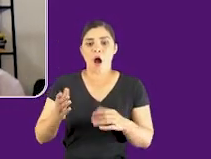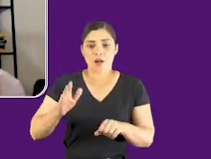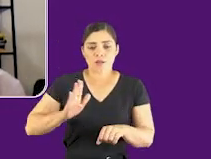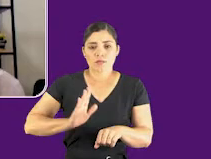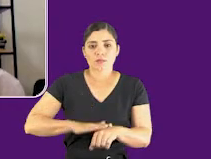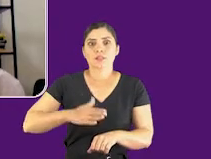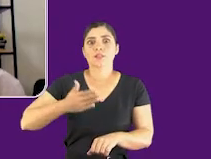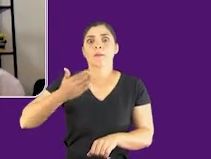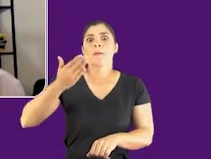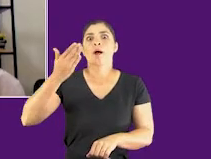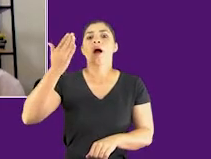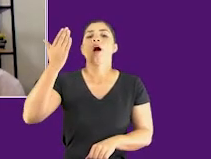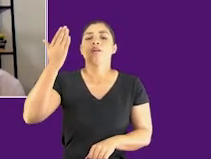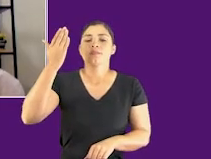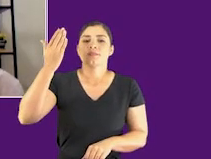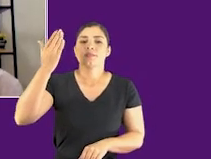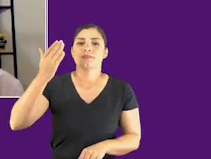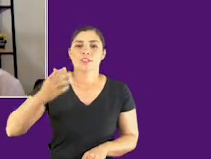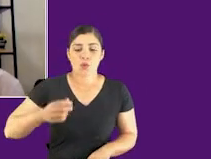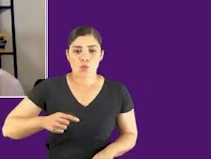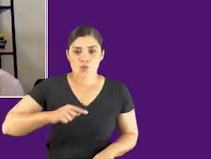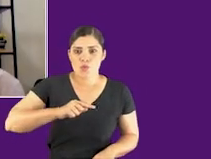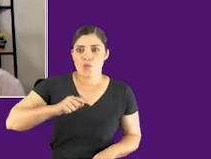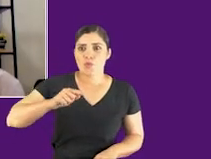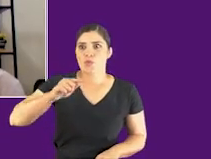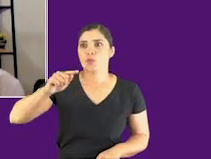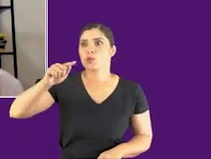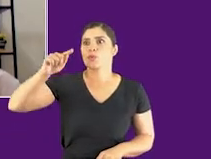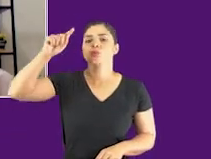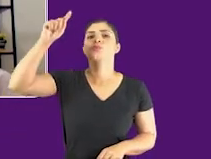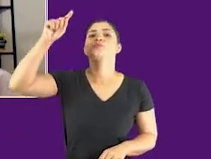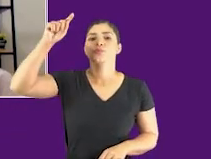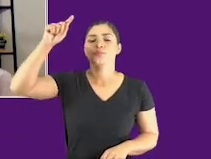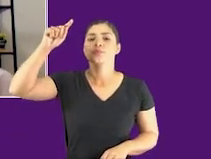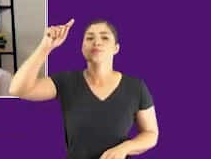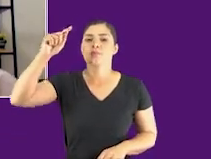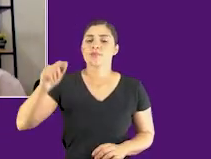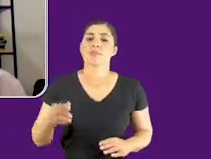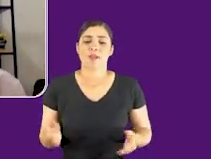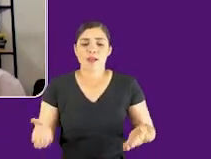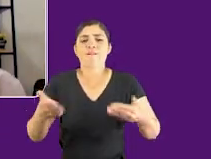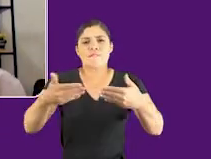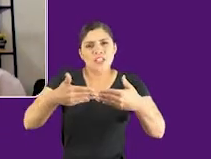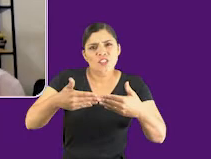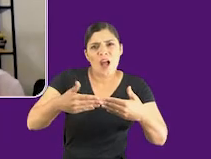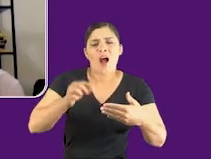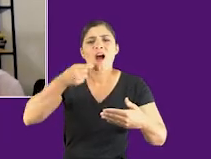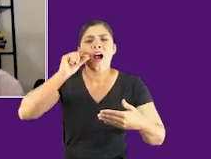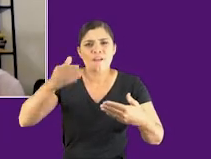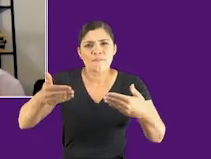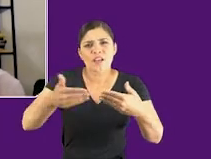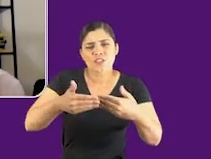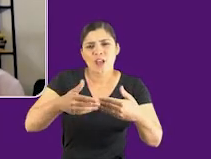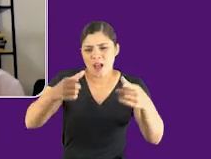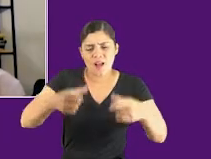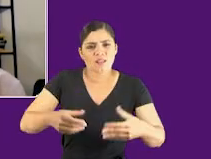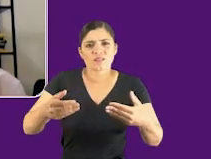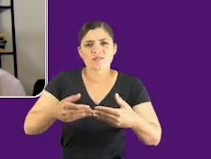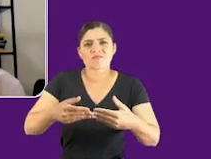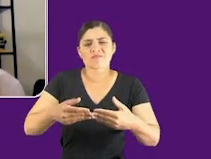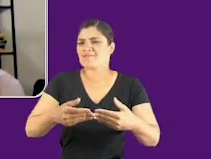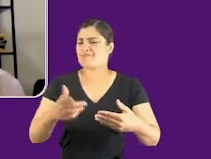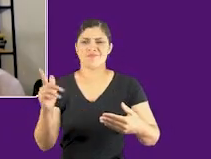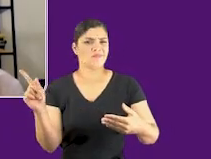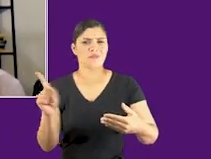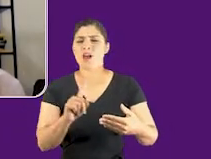subiram para 40 grande e chegaram até compensar muitas coisas da política agora isso não quer dizer que é contigo vai fechar não vai funcionar você